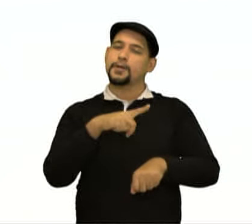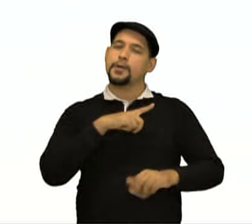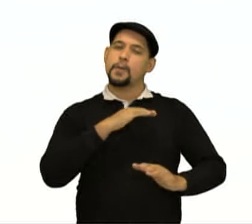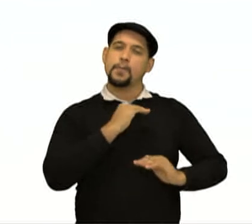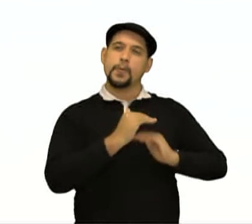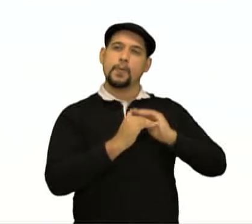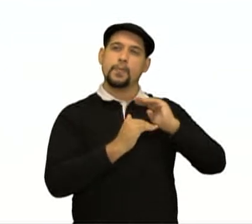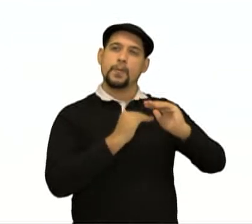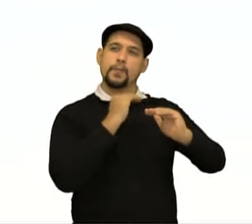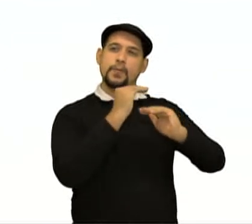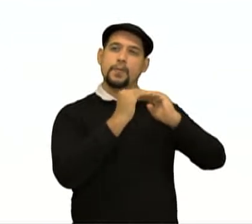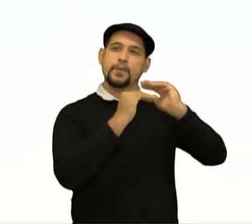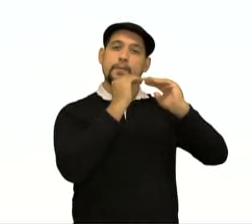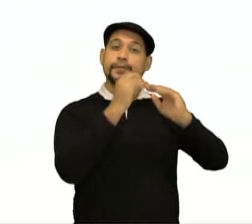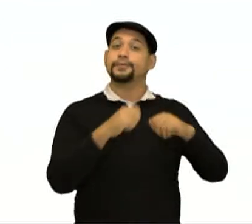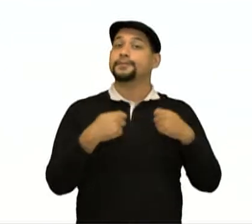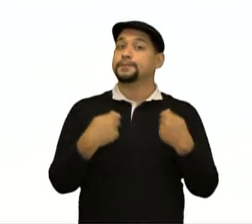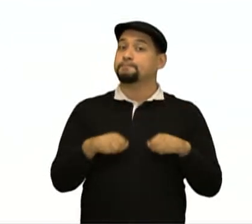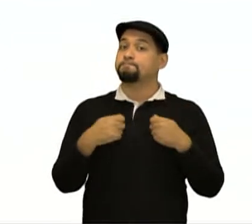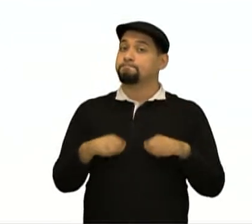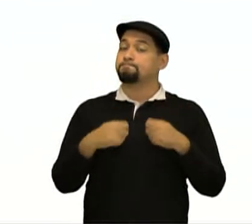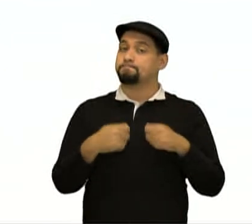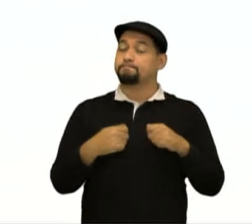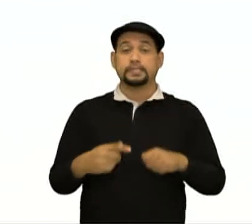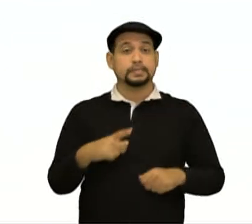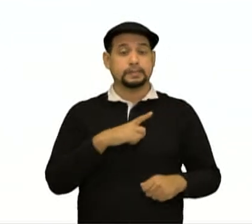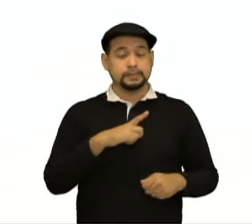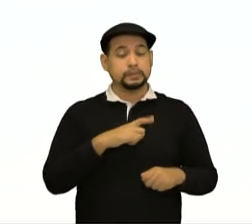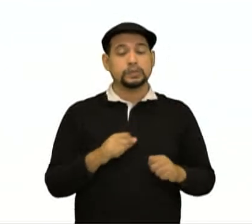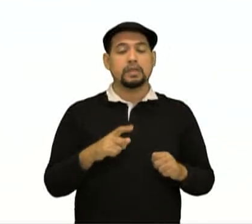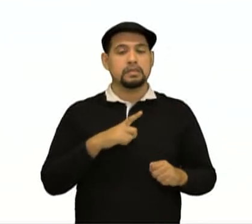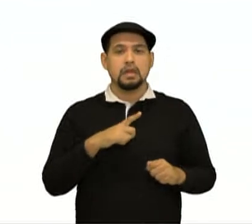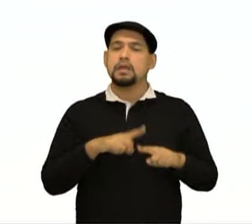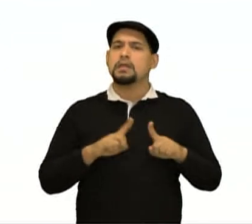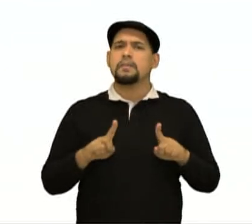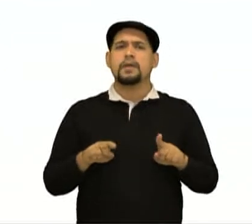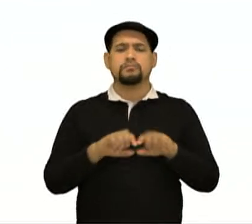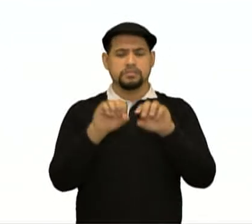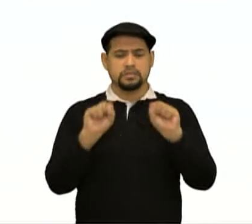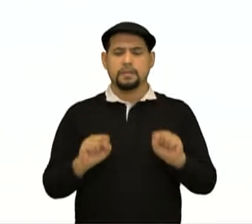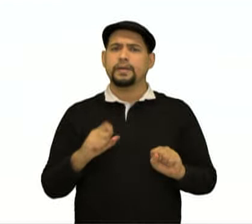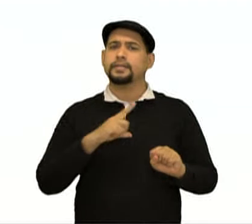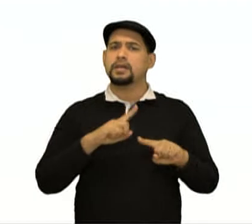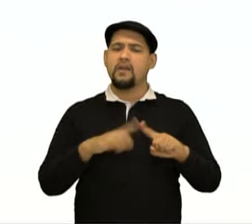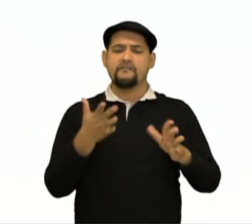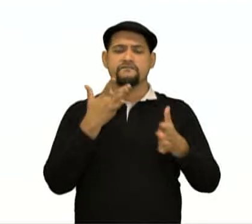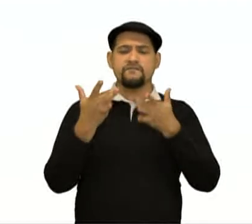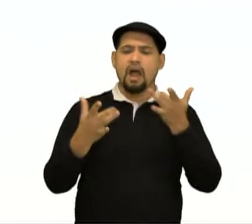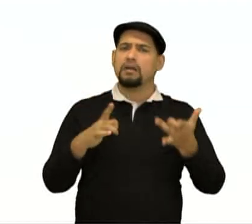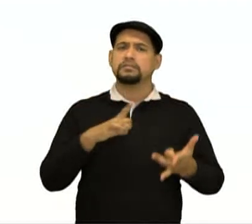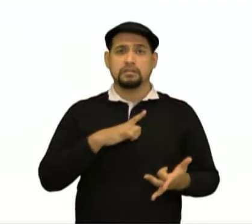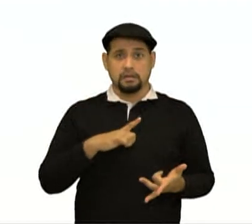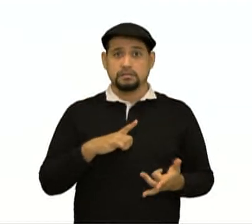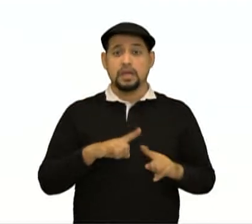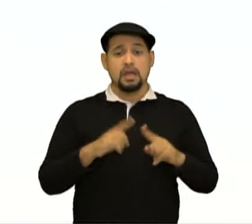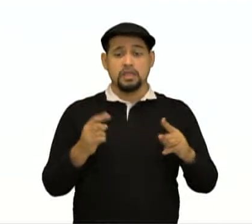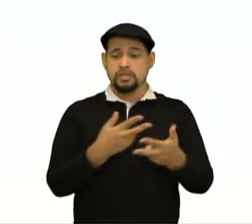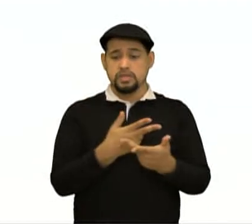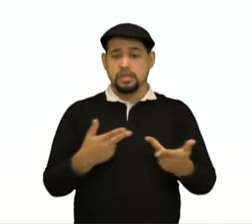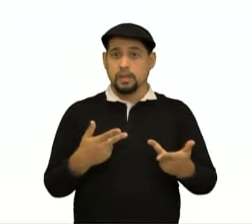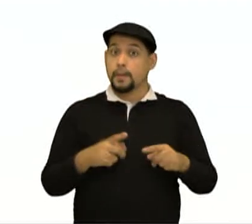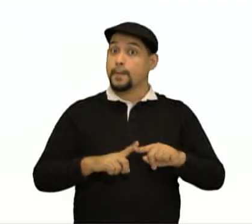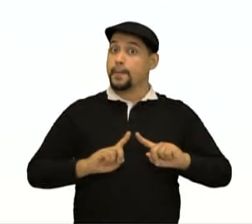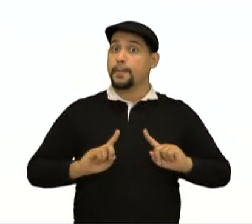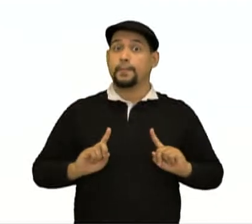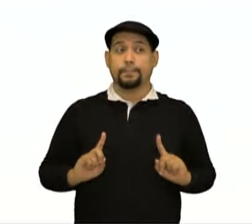gradativamente a partir das necessidades que o mercado coloca e as facilidades por eles oferecidas entre os blocos